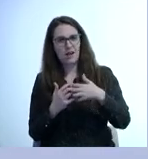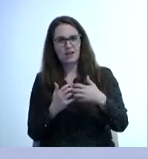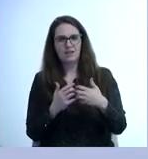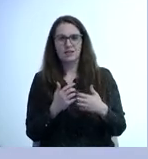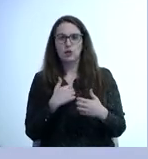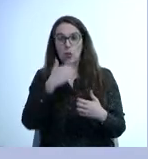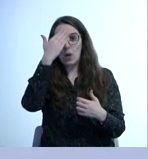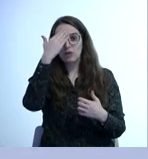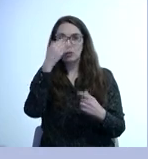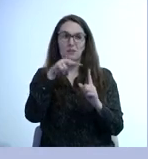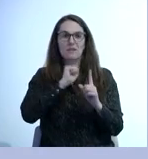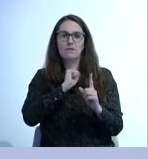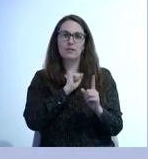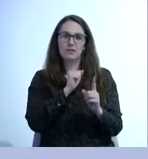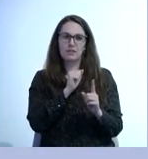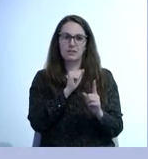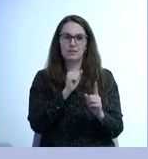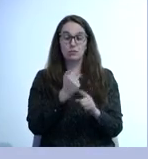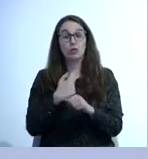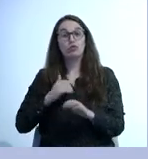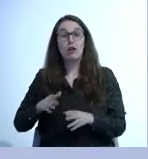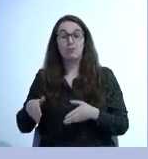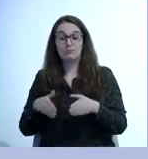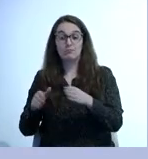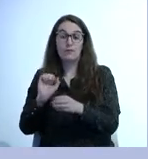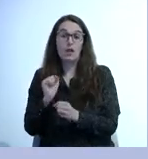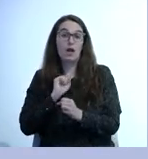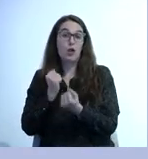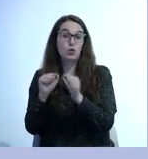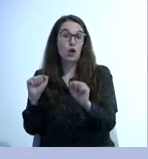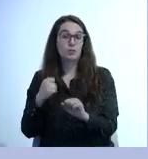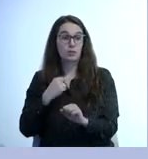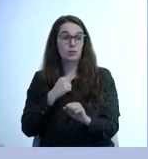a fazer, e já tinha uma carreira relativamente autónoma, já tinha feito